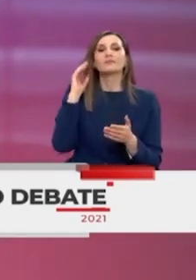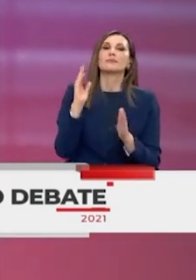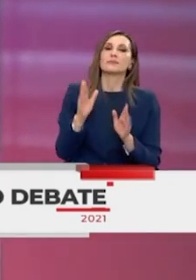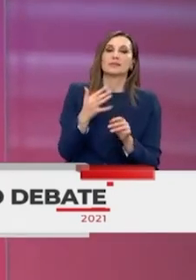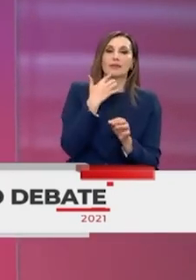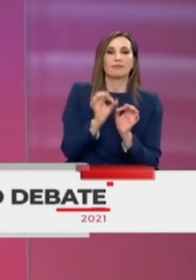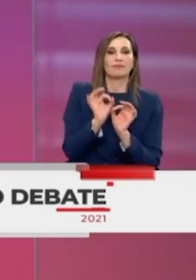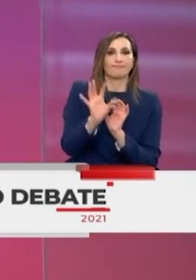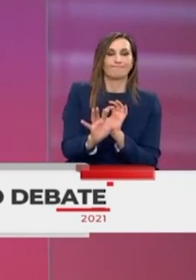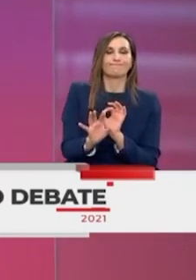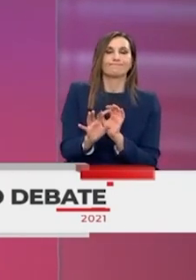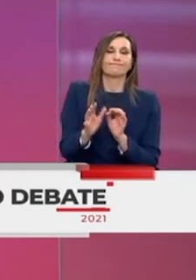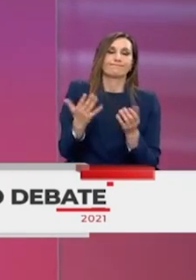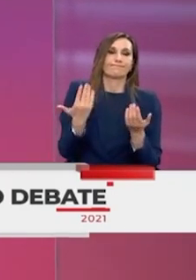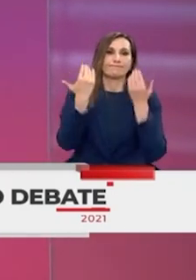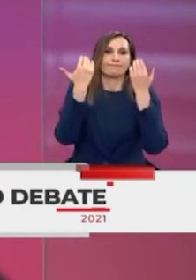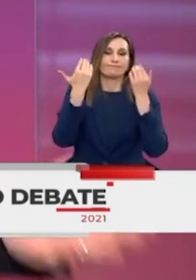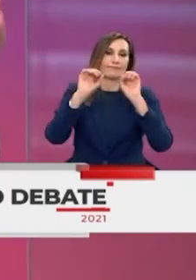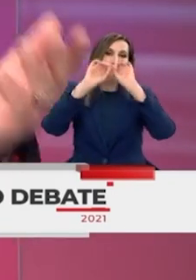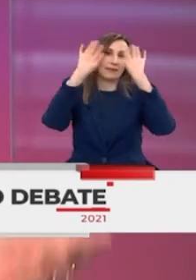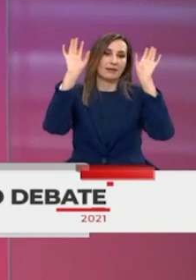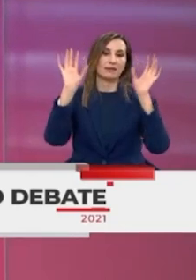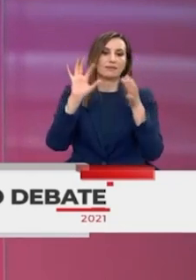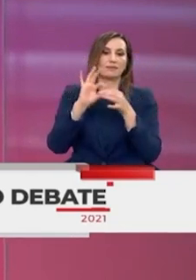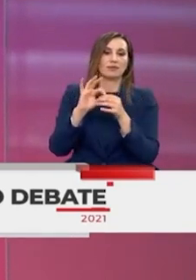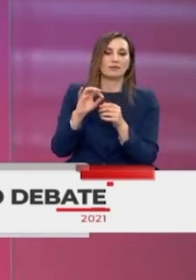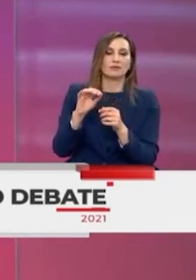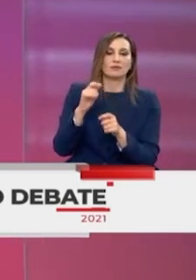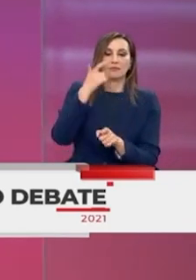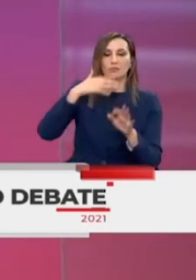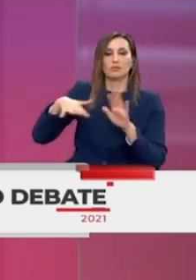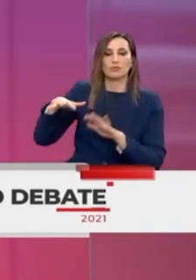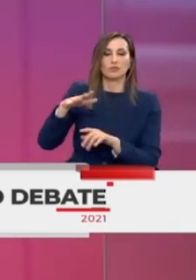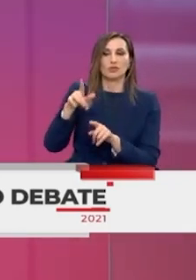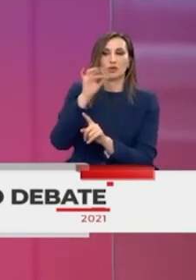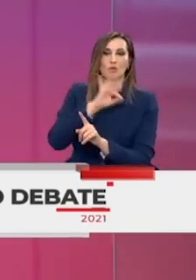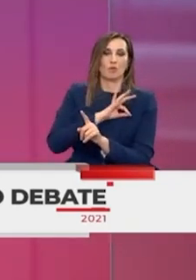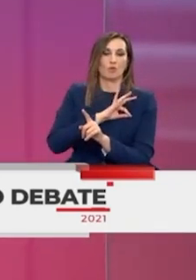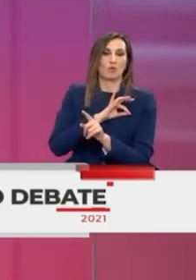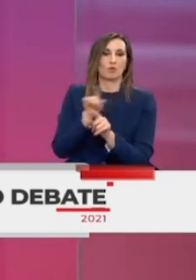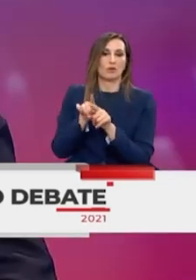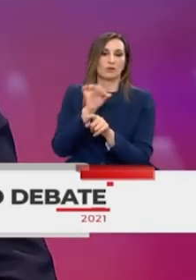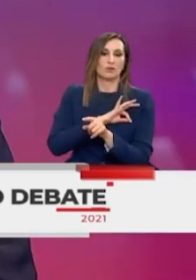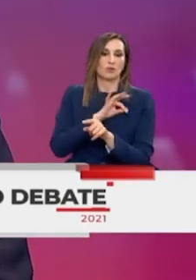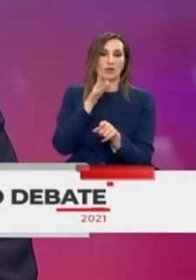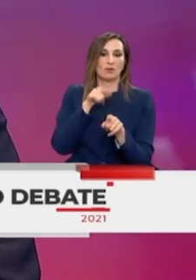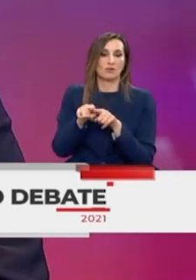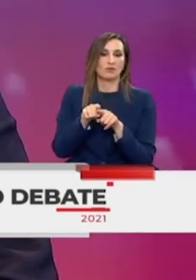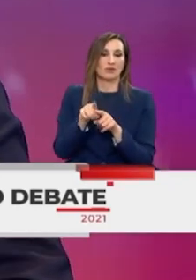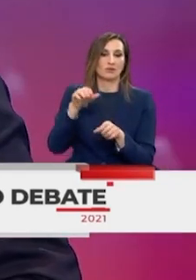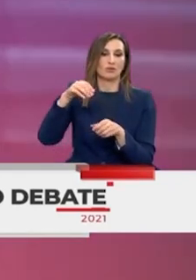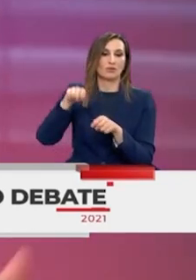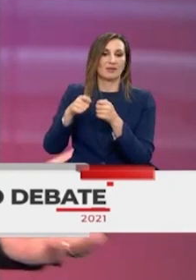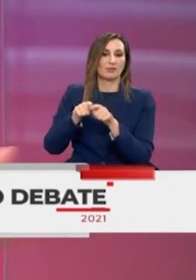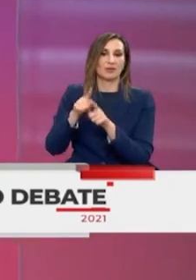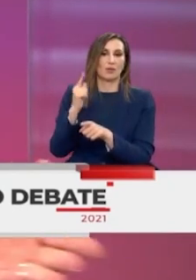que, obviamente, não será nunca das contribuições de pessoas como este senhor deputado, que não, nem sequer no próprio partido